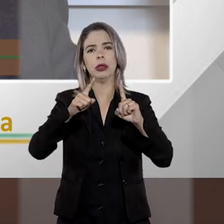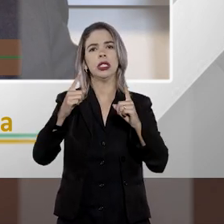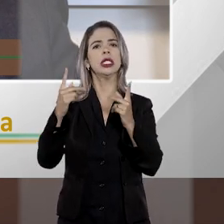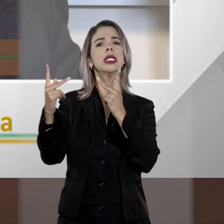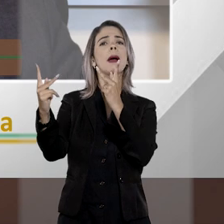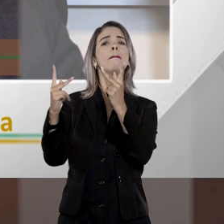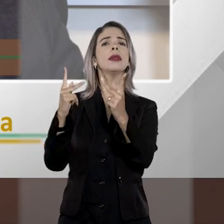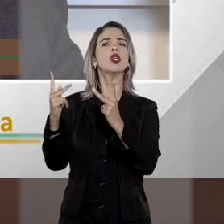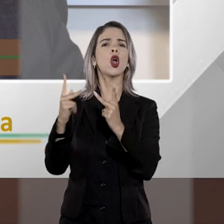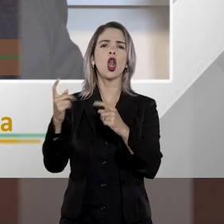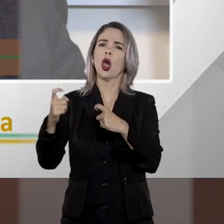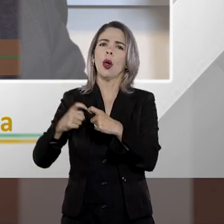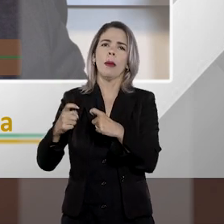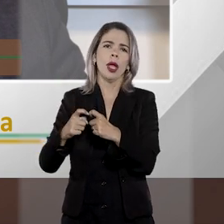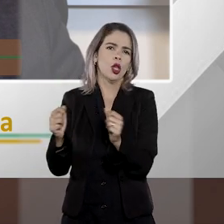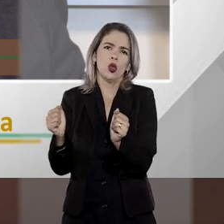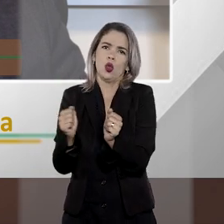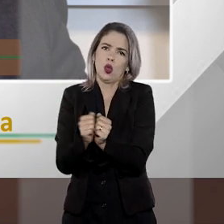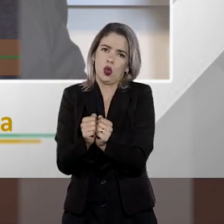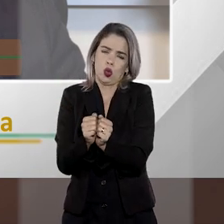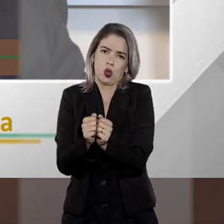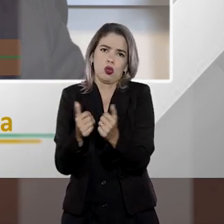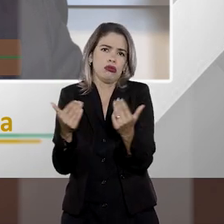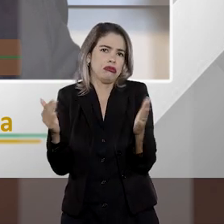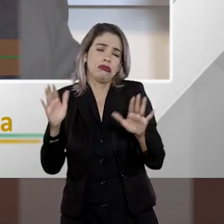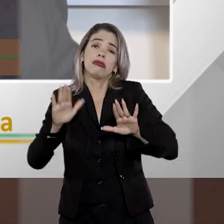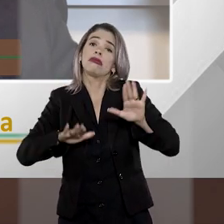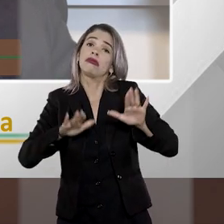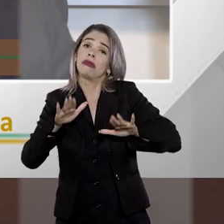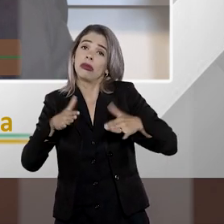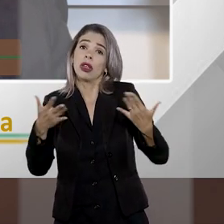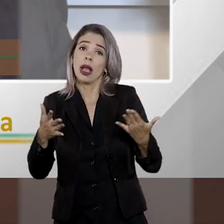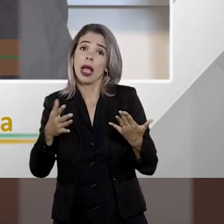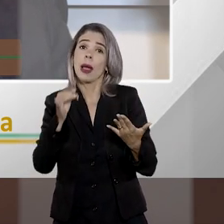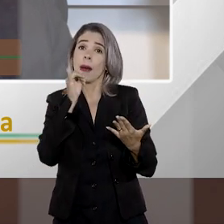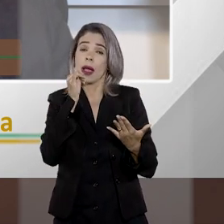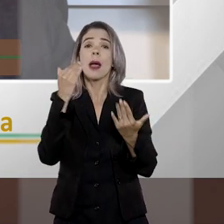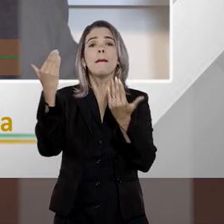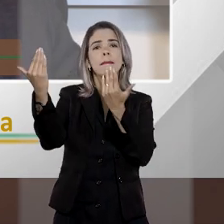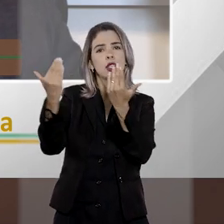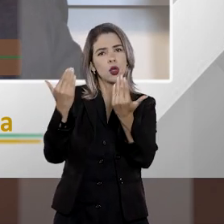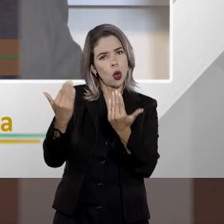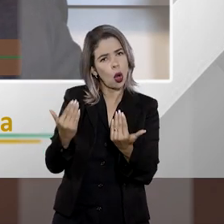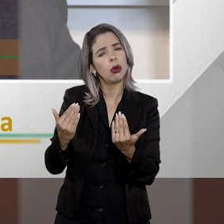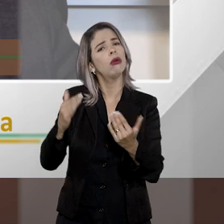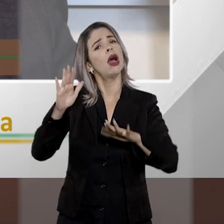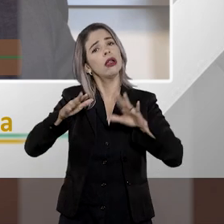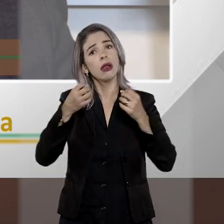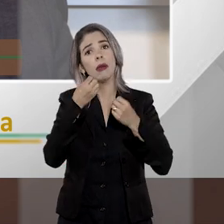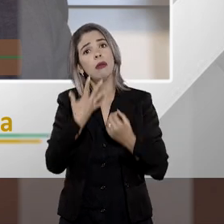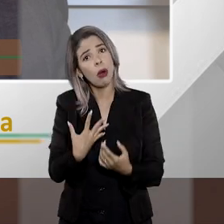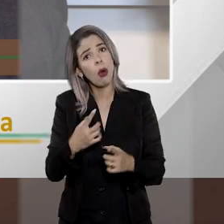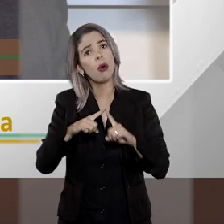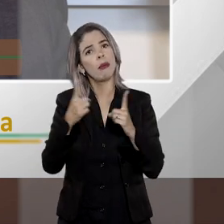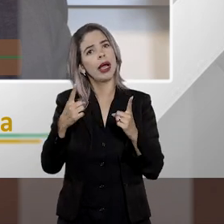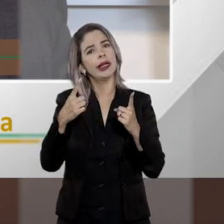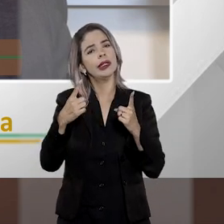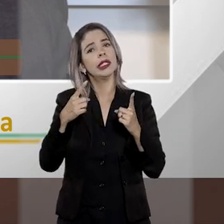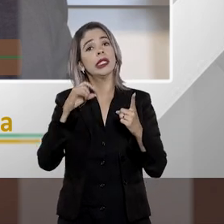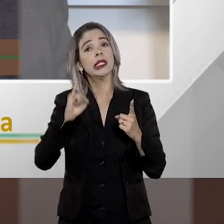de utilização de outros profissionais que lidam com a saúde mental, a exemplo do psicólogo, a sua realização, contanto